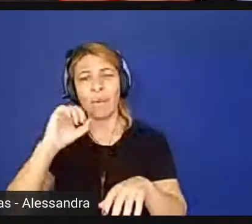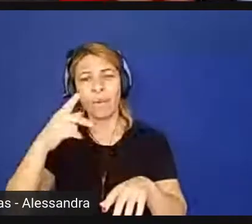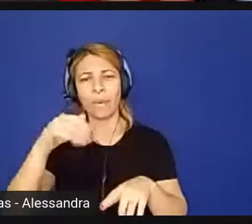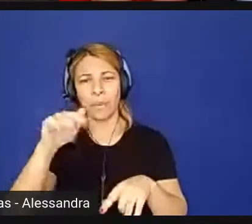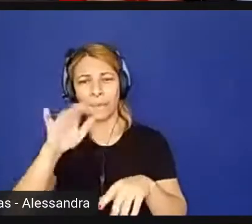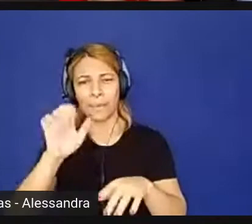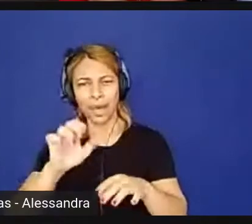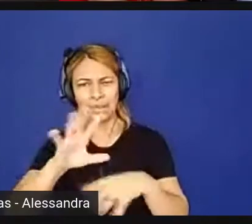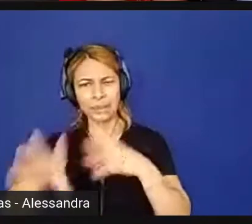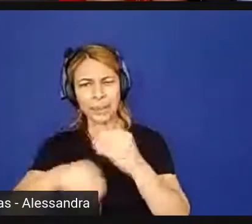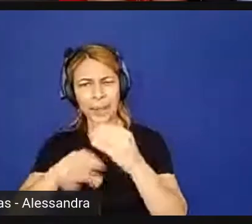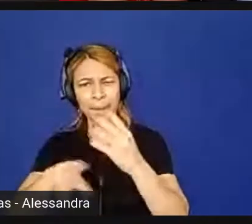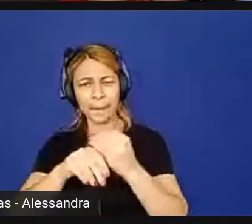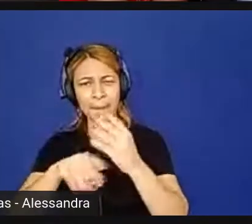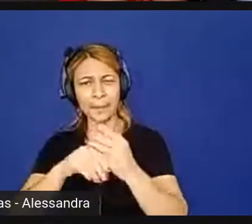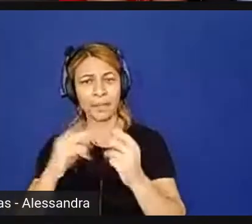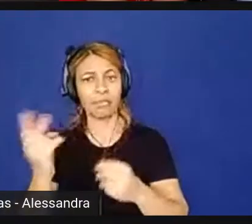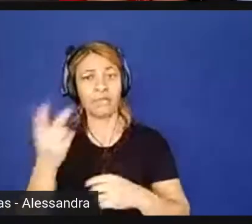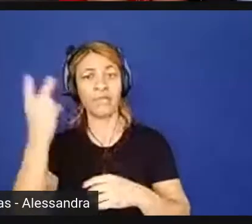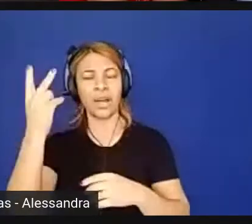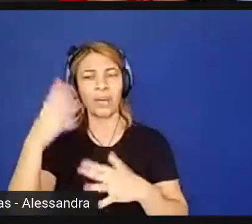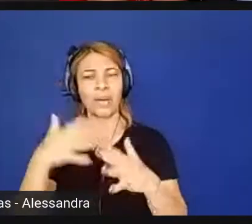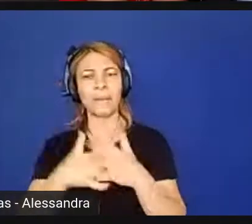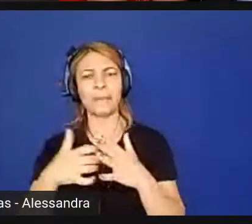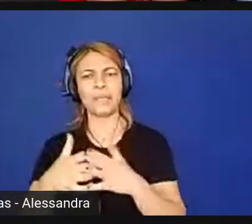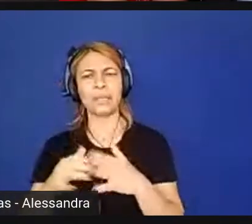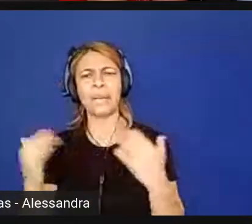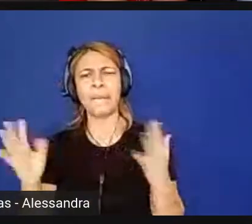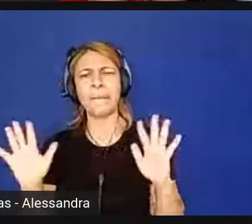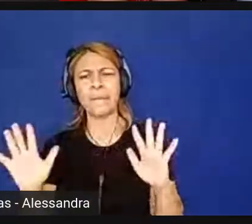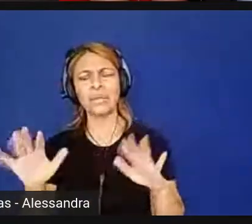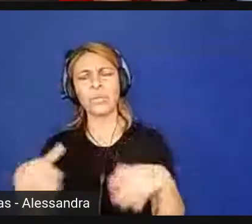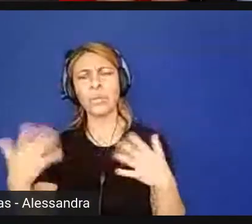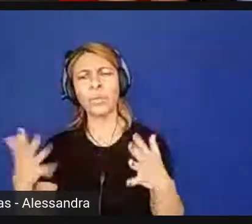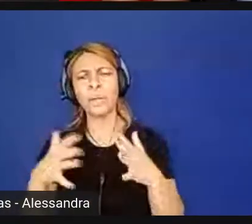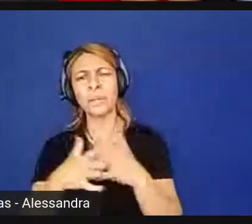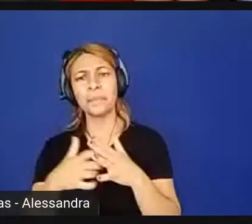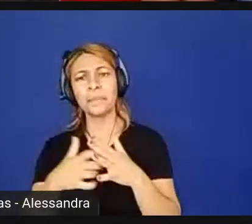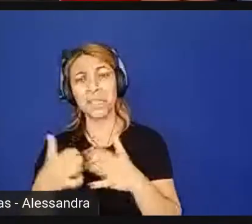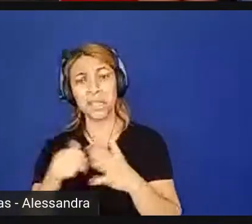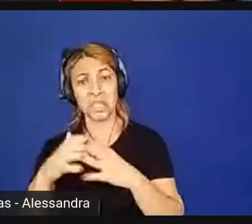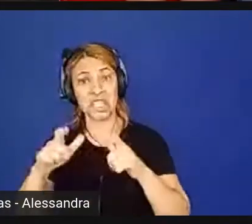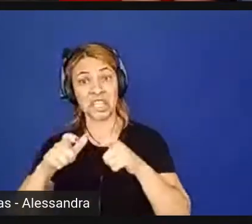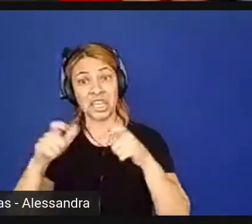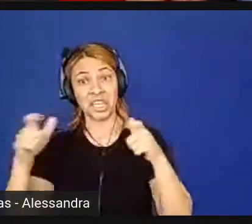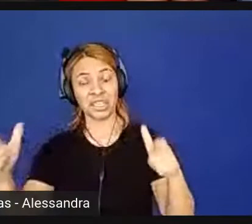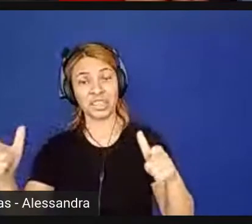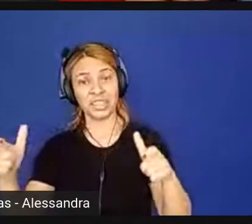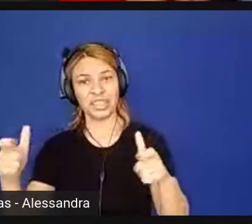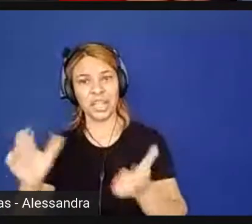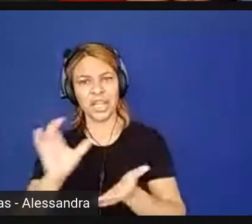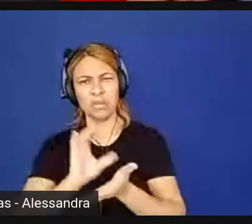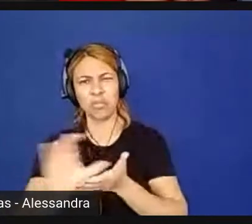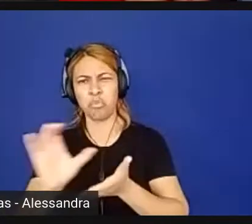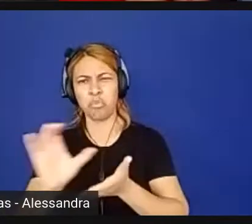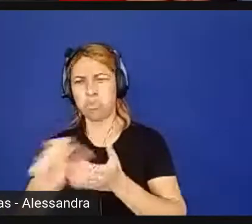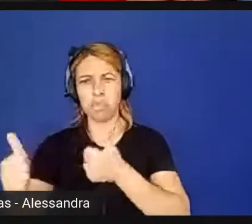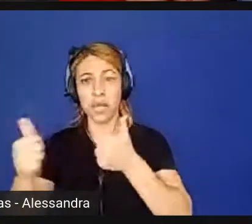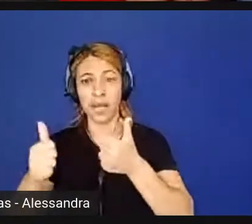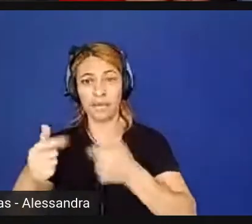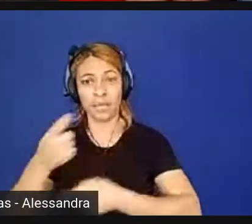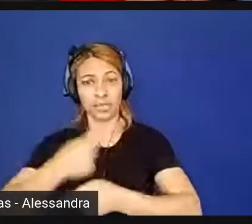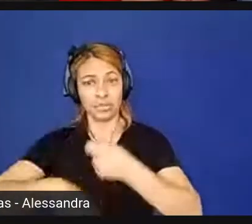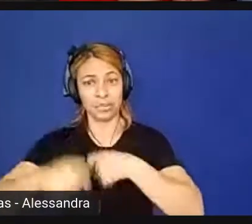empresa. Mas a que tipo de empresa ele agrega valor de maneira especial? Empresas grandes de capital aberto. Por quê? Porque elas estão no mercado acionário, no mercado